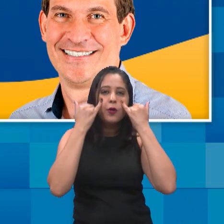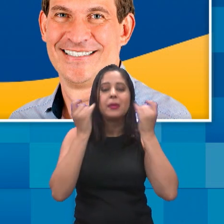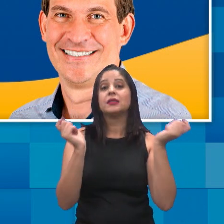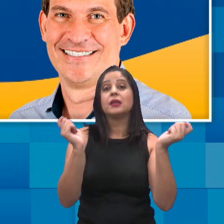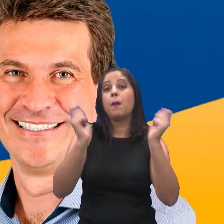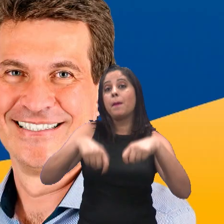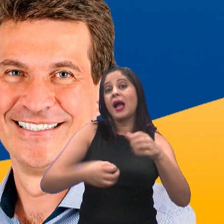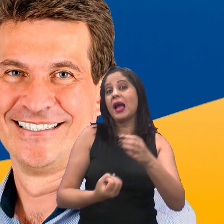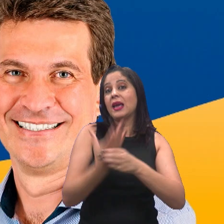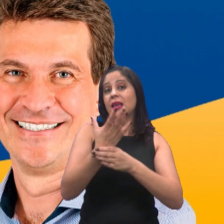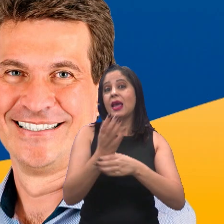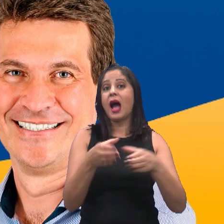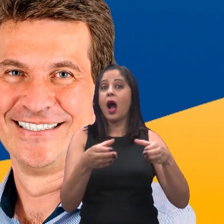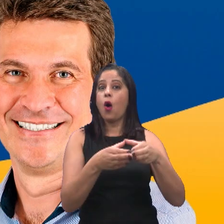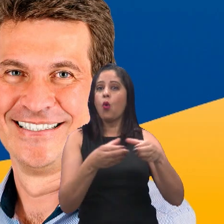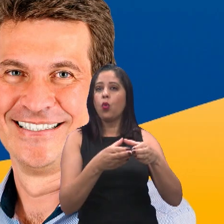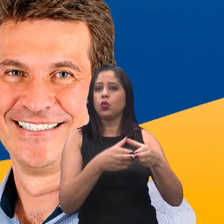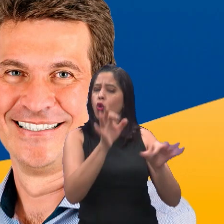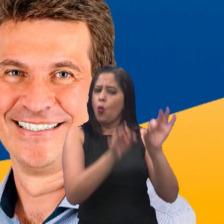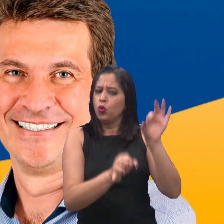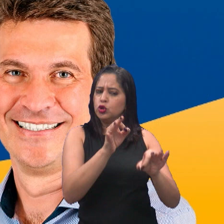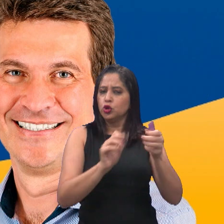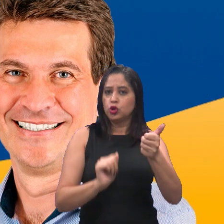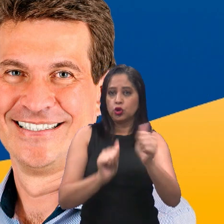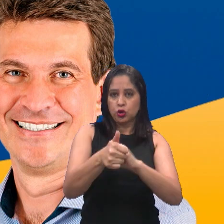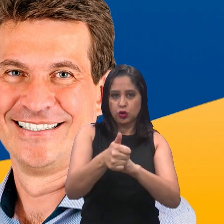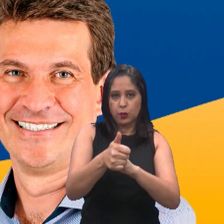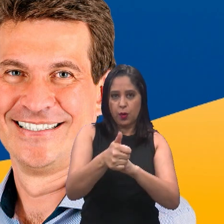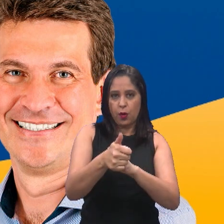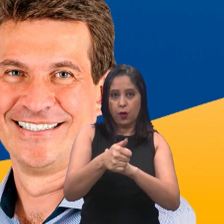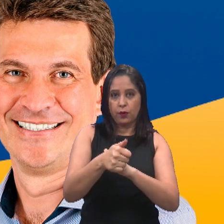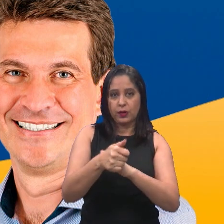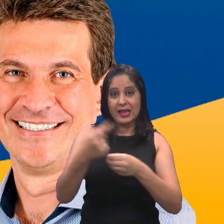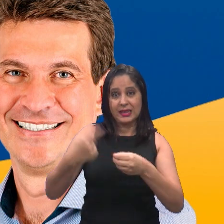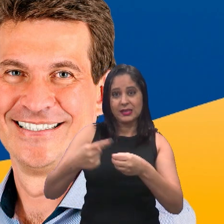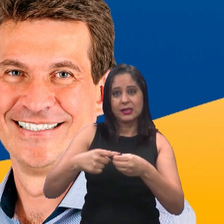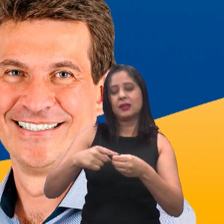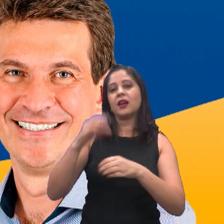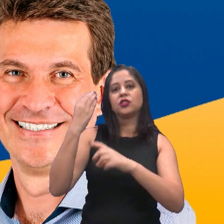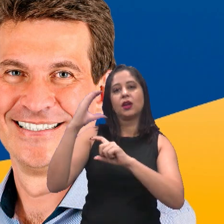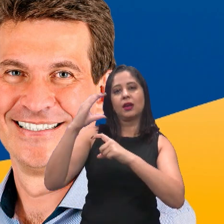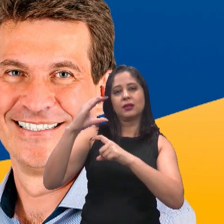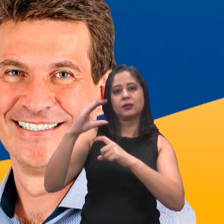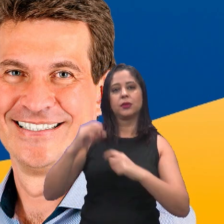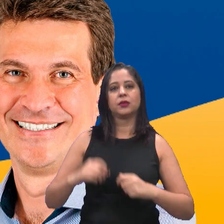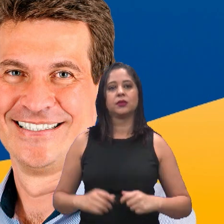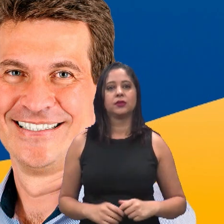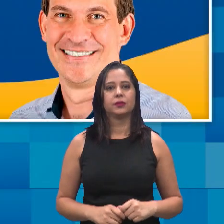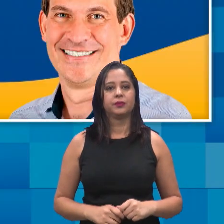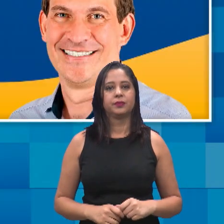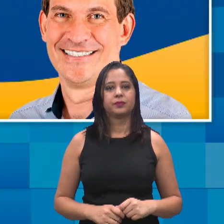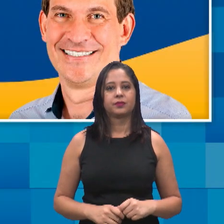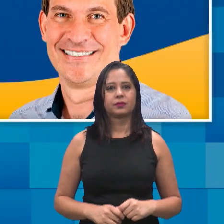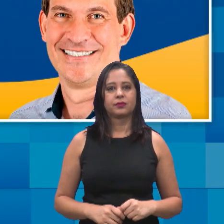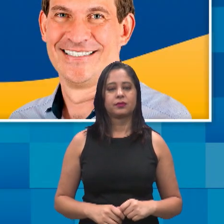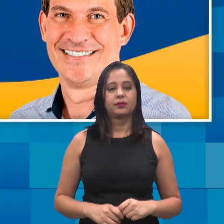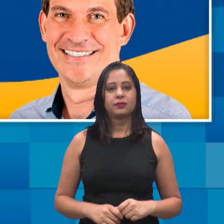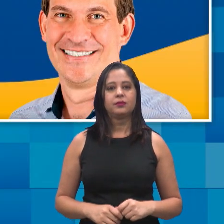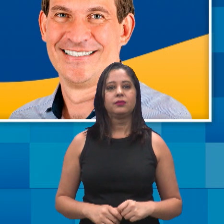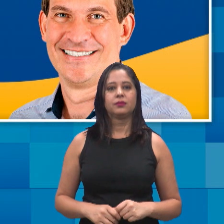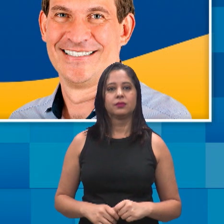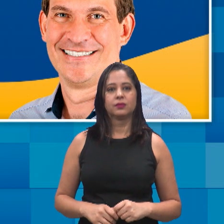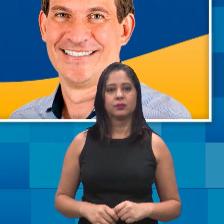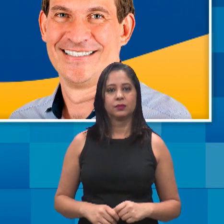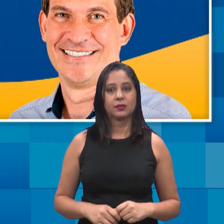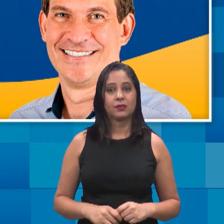criação de uma Junta de Justiça Desportiva no município de Caçapava. Então, aí, ela faz